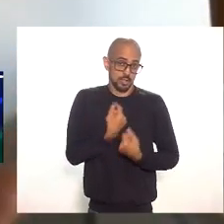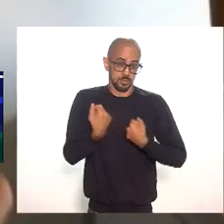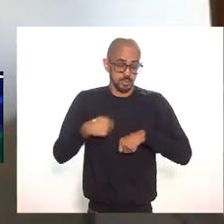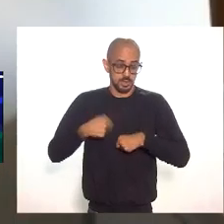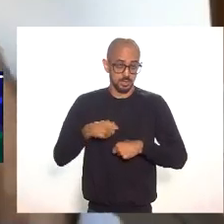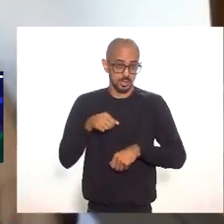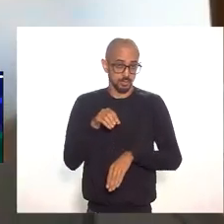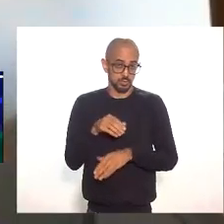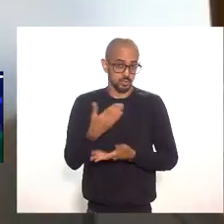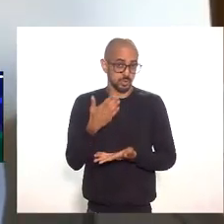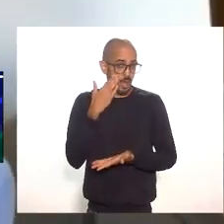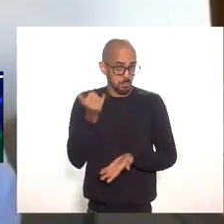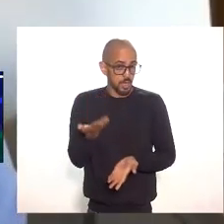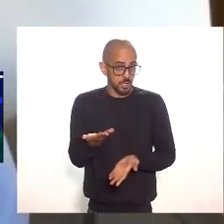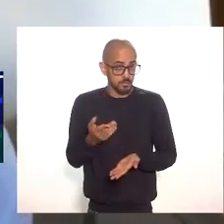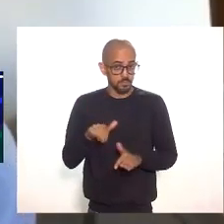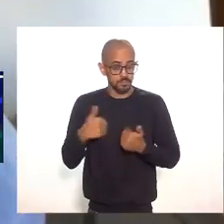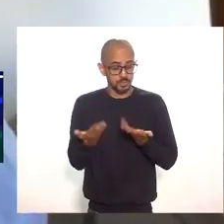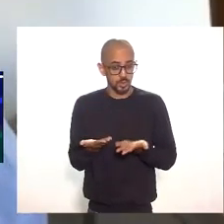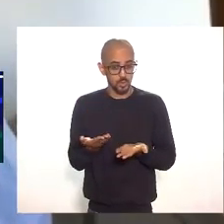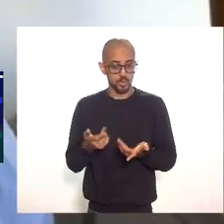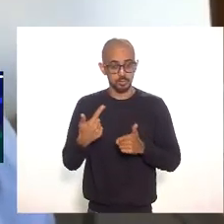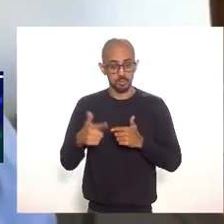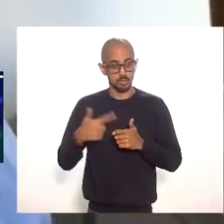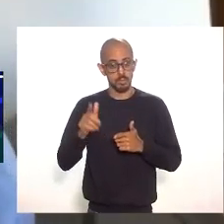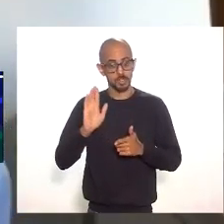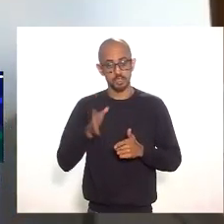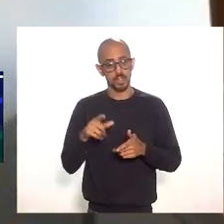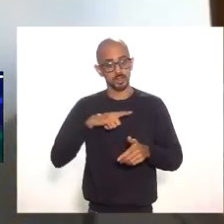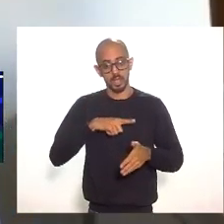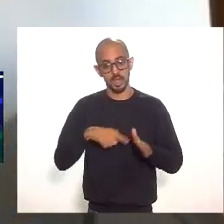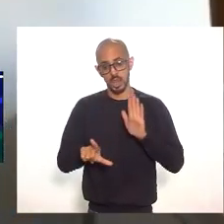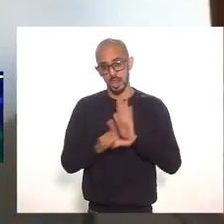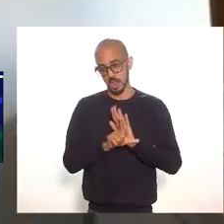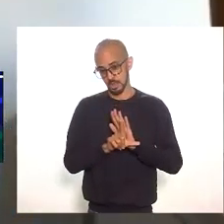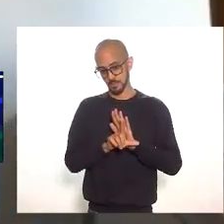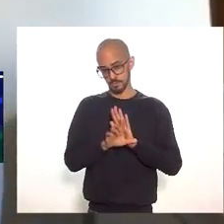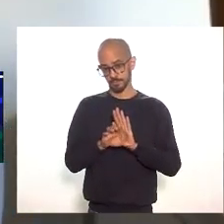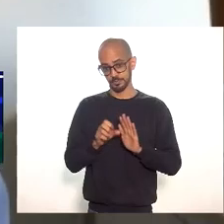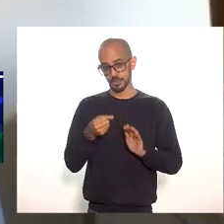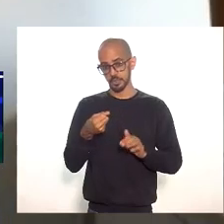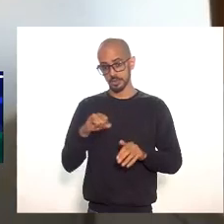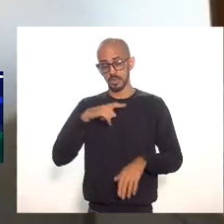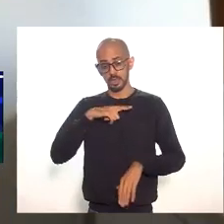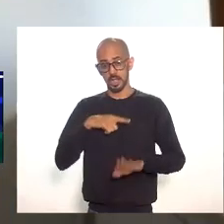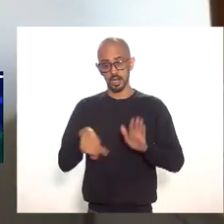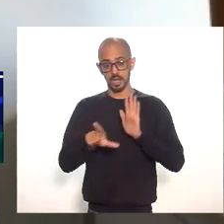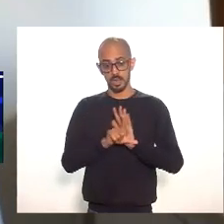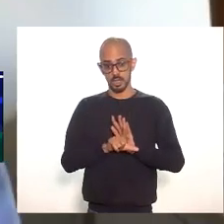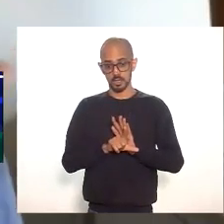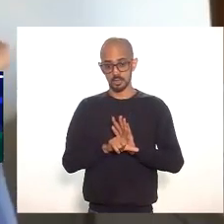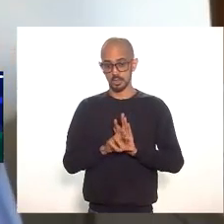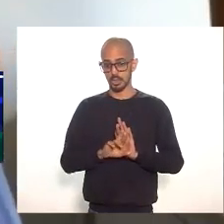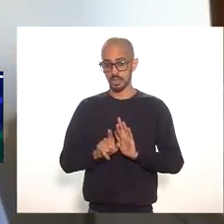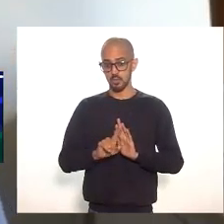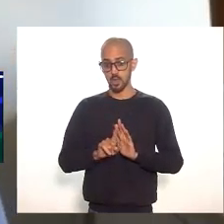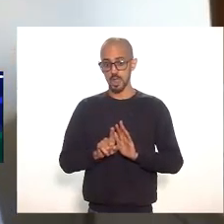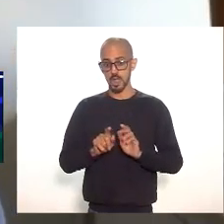Então, essa questão já está legislada. Se está legislada, não cabe,